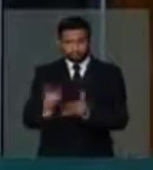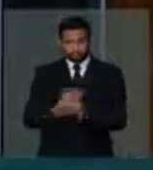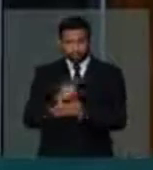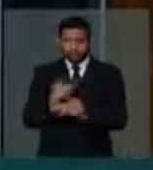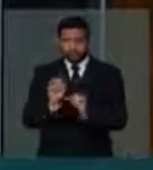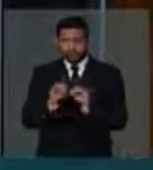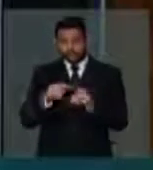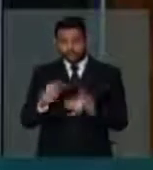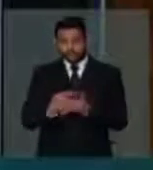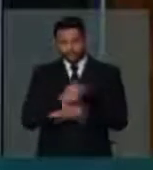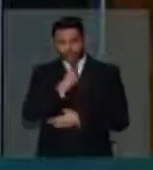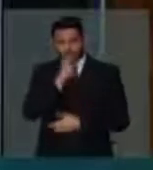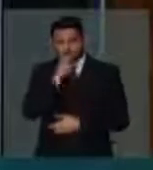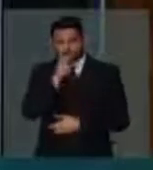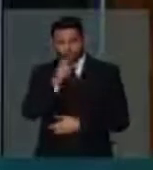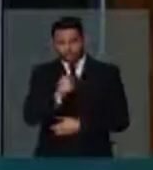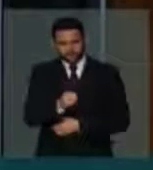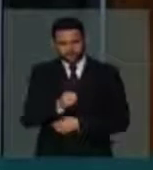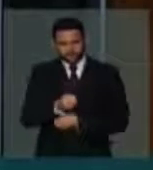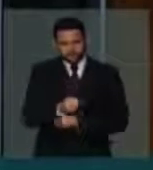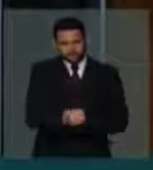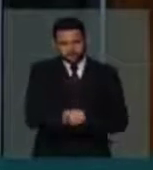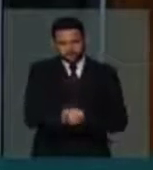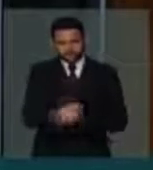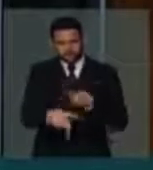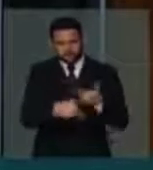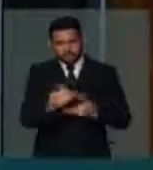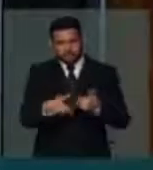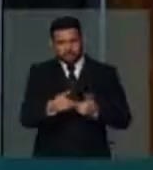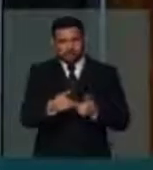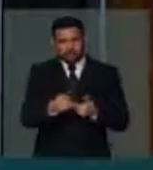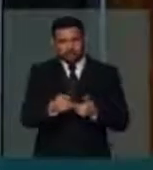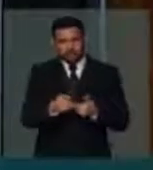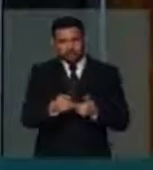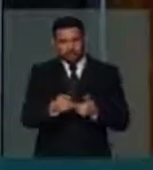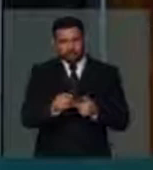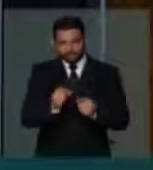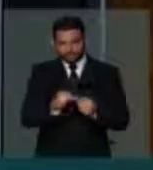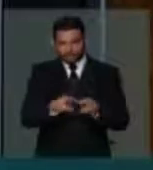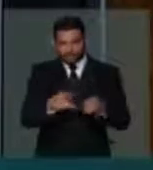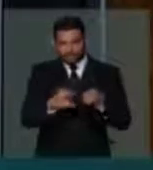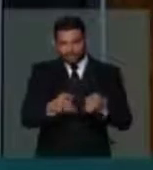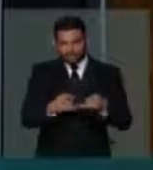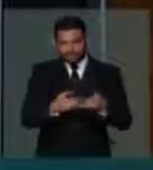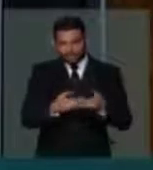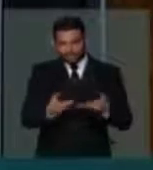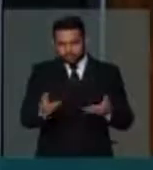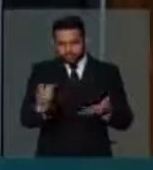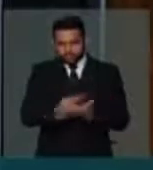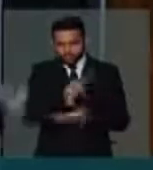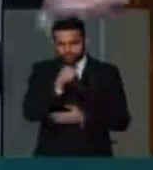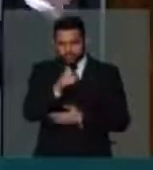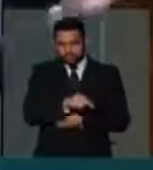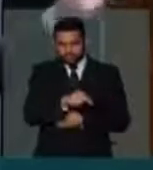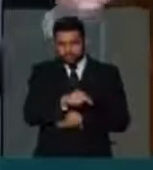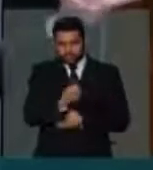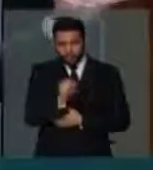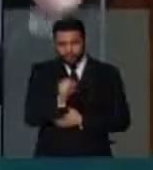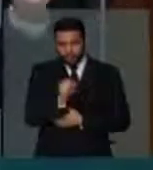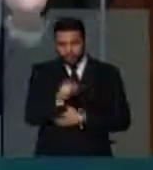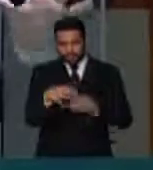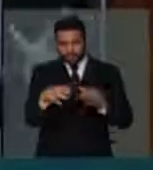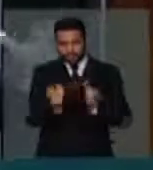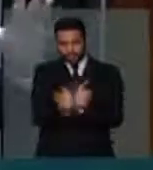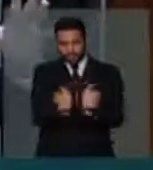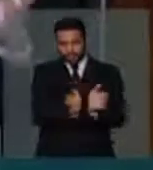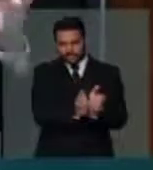foram, através da força, submetidos ao regime de exploração brutal. Nestas 8 reservas,